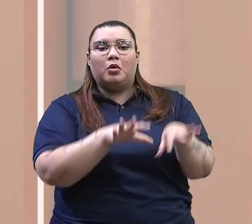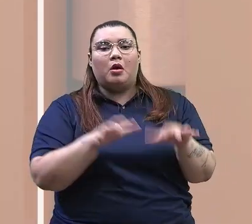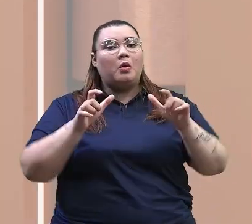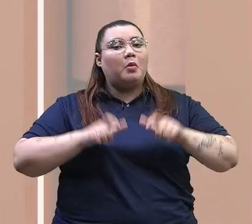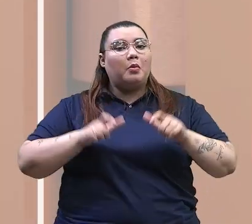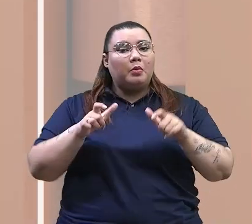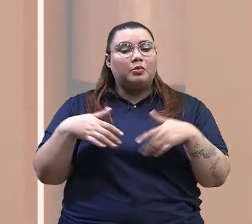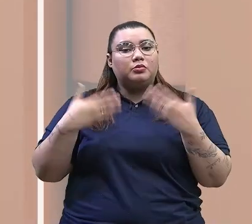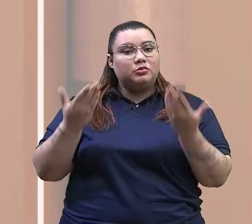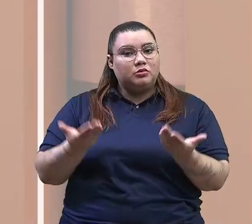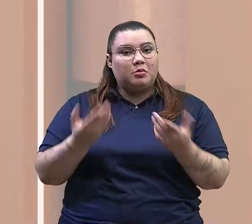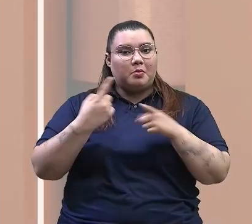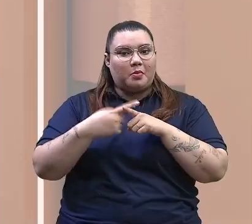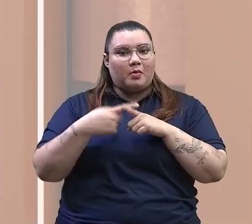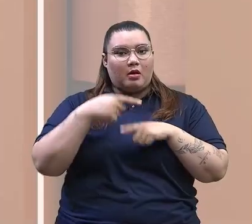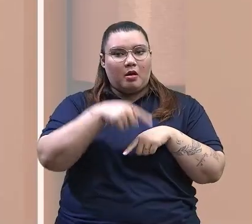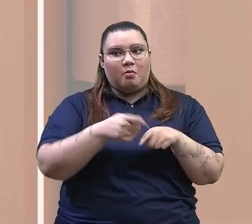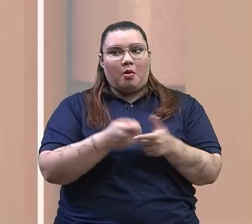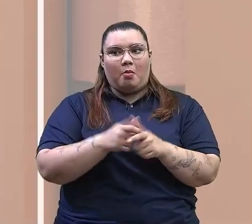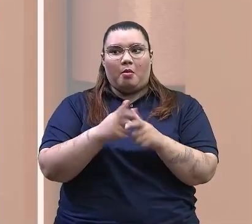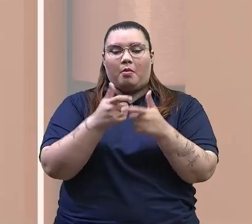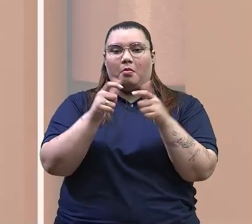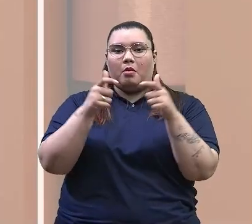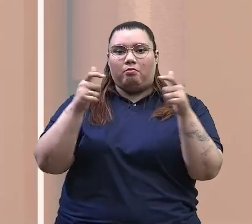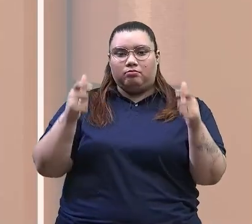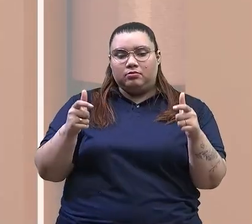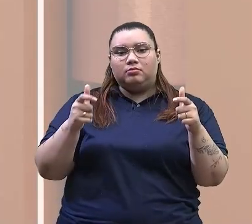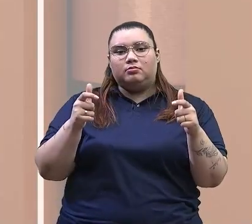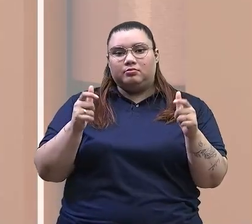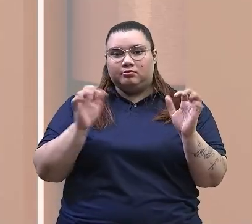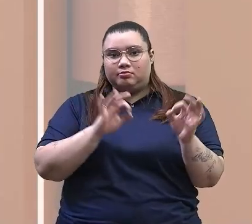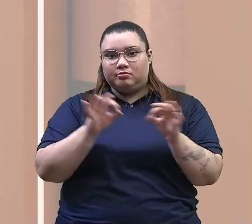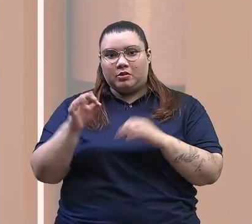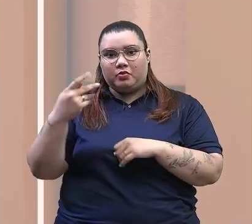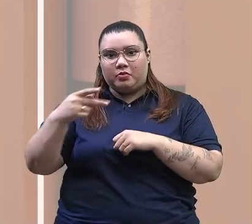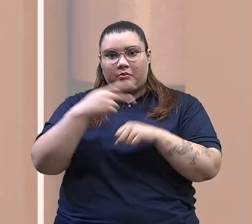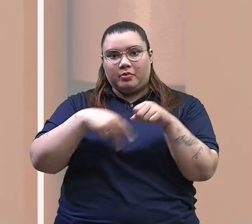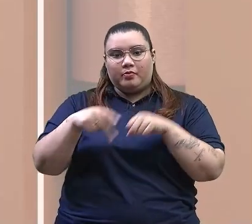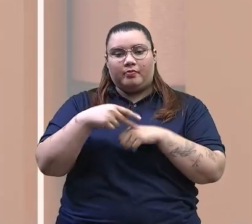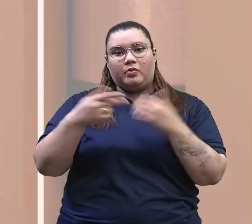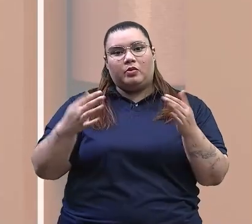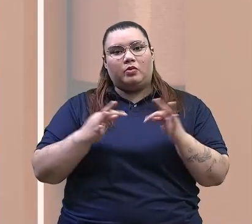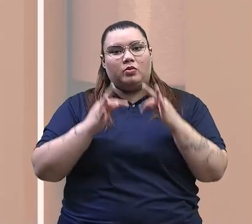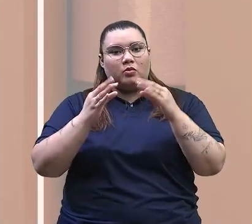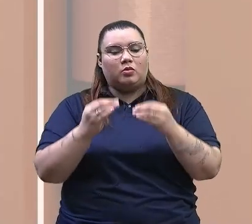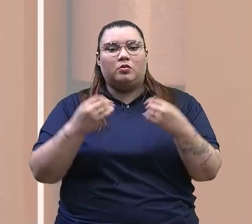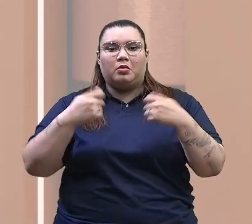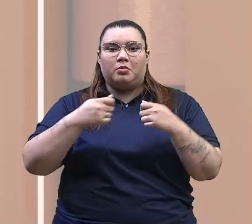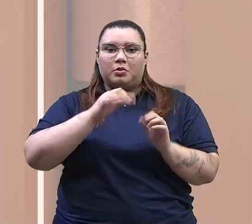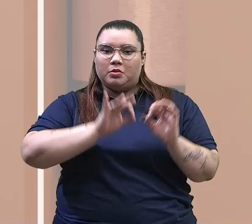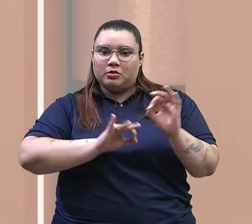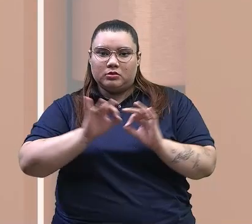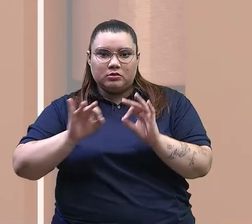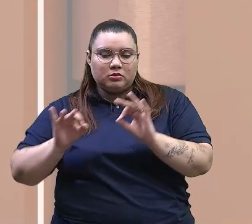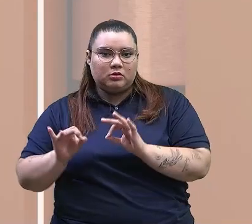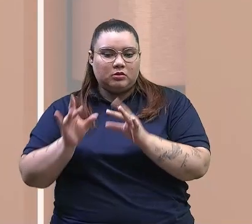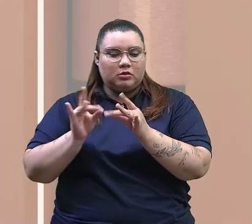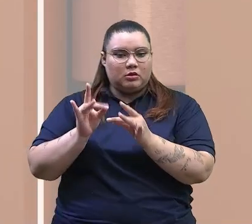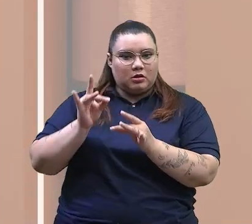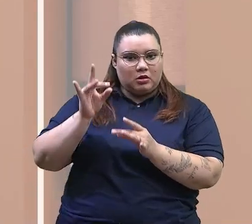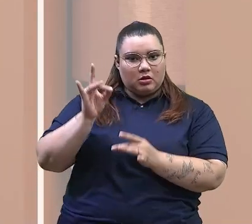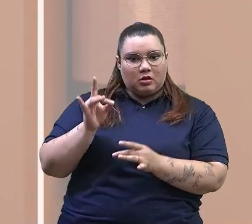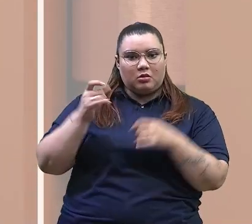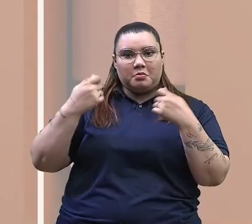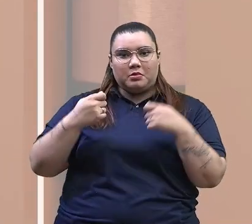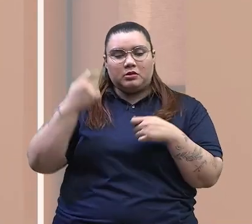que vem crescendo muito aí no nosso país. Então, tudo isso precisa ser planejado, tudo isso precisa ser pensado,